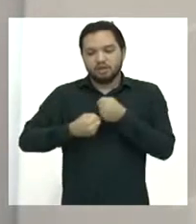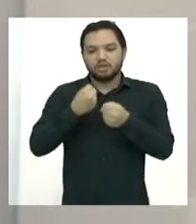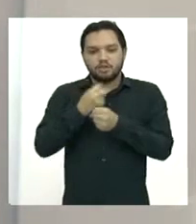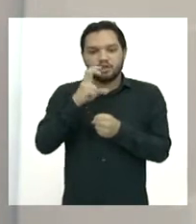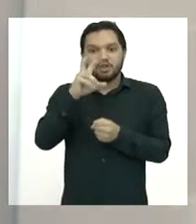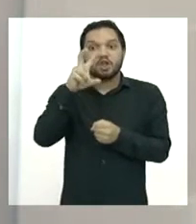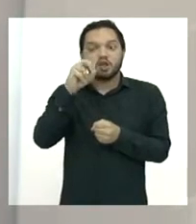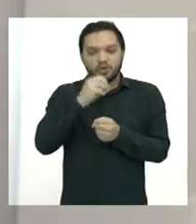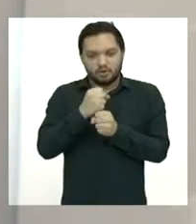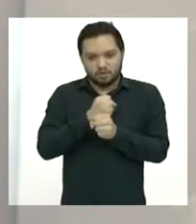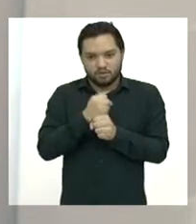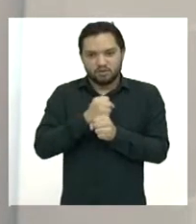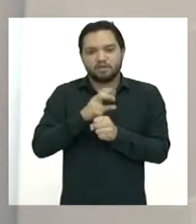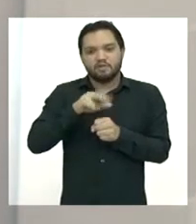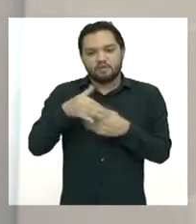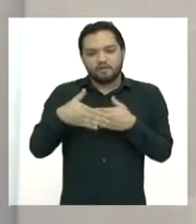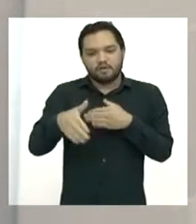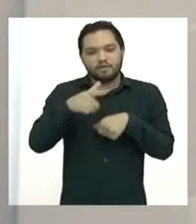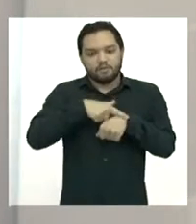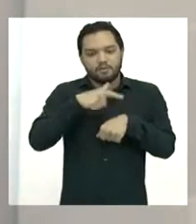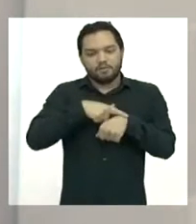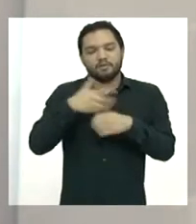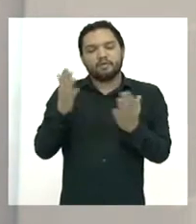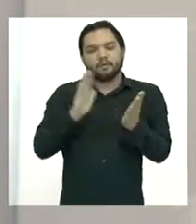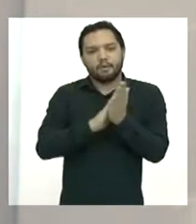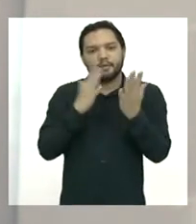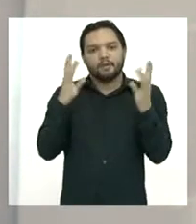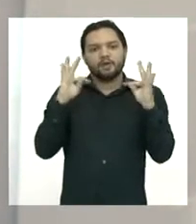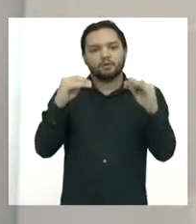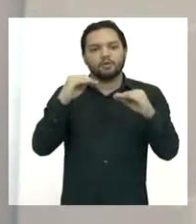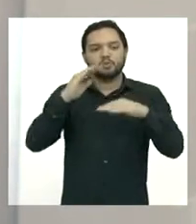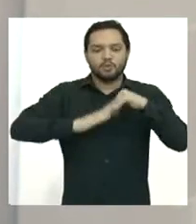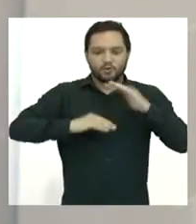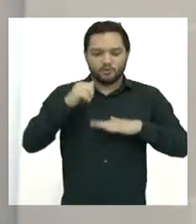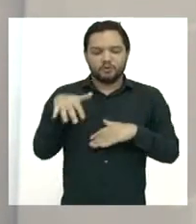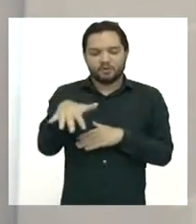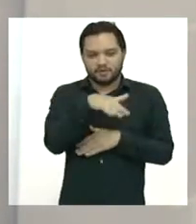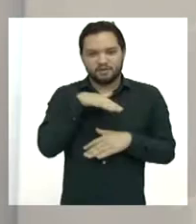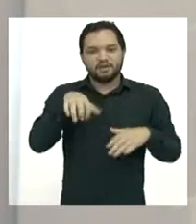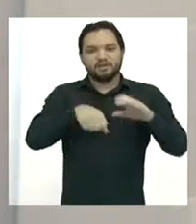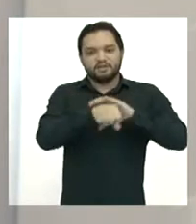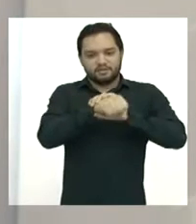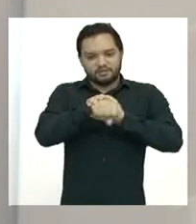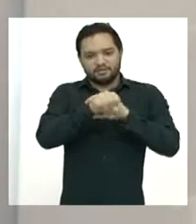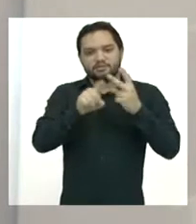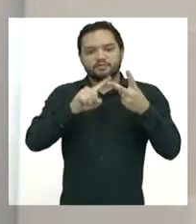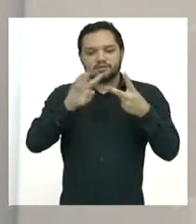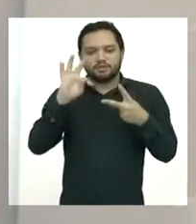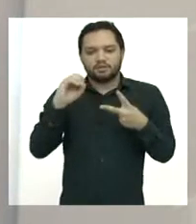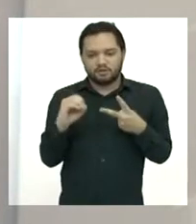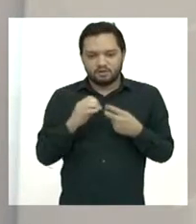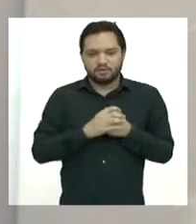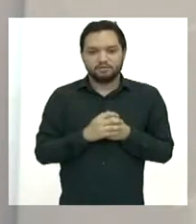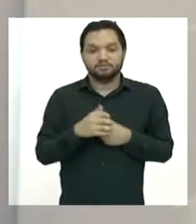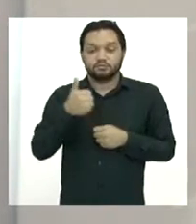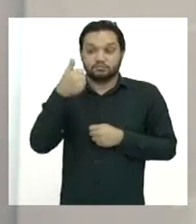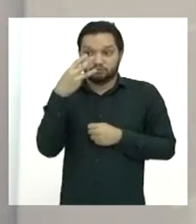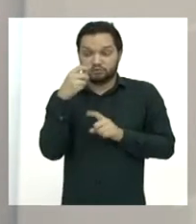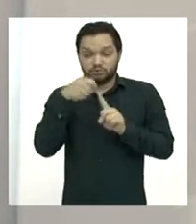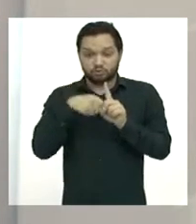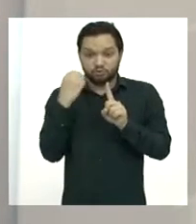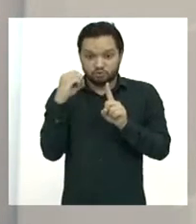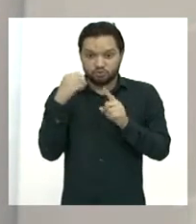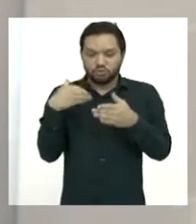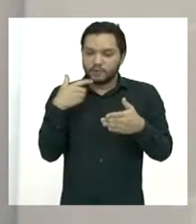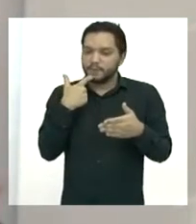A gente vai ter vários momentos. Eu queria parabenizar todos os colegas que esse ano também estão fazendo 50 anos. É dia 13 de outubro, está